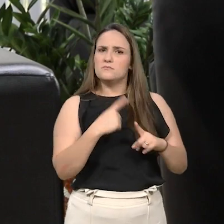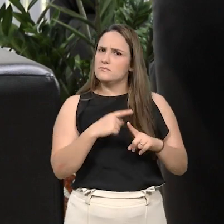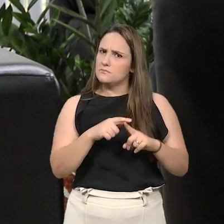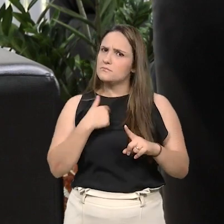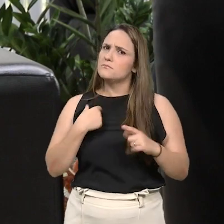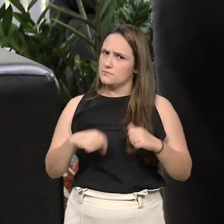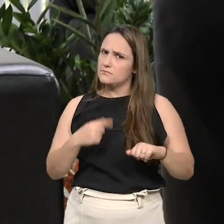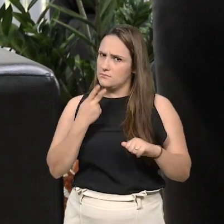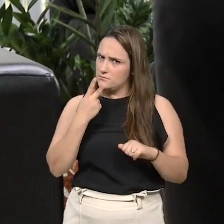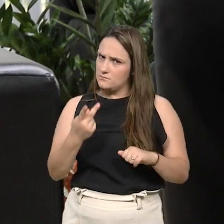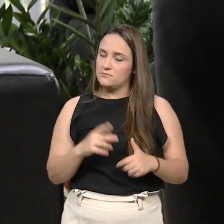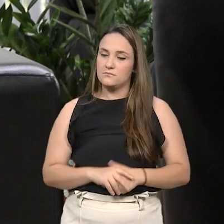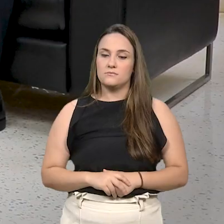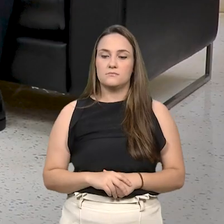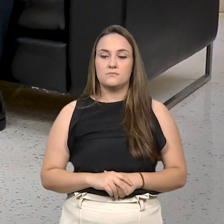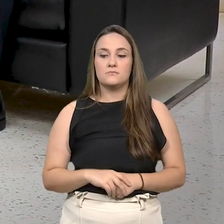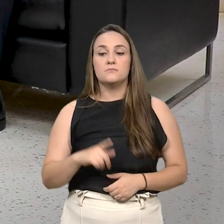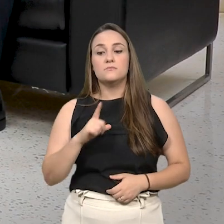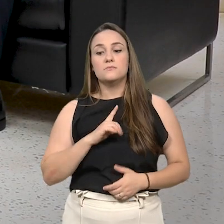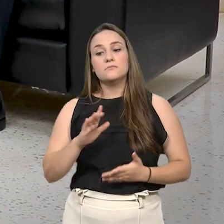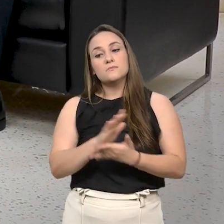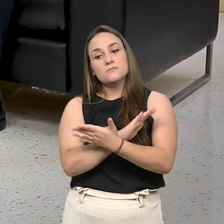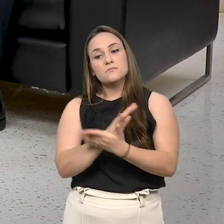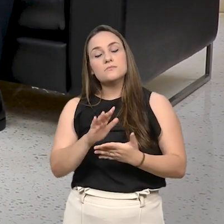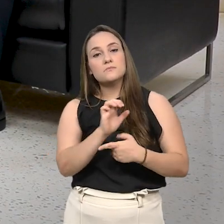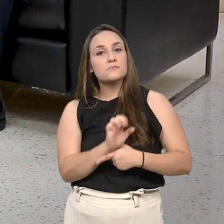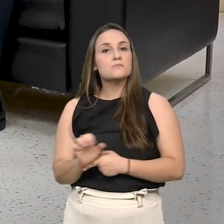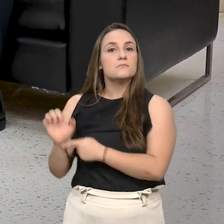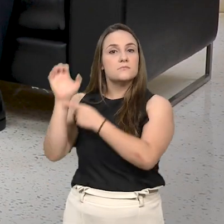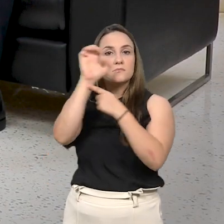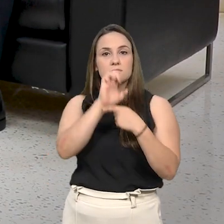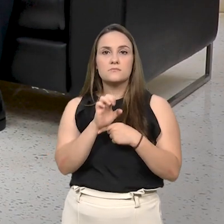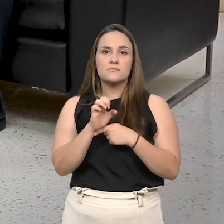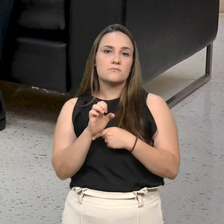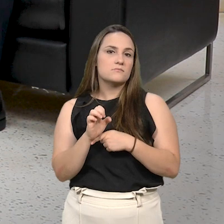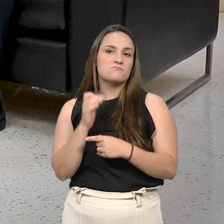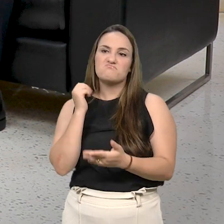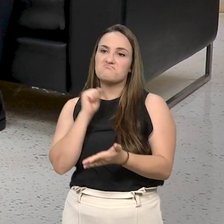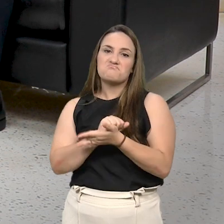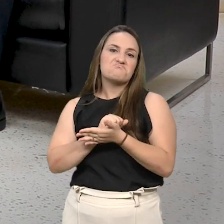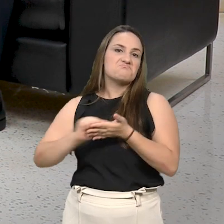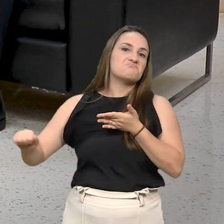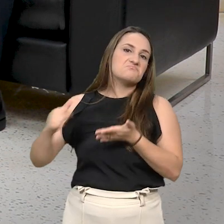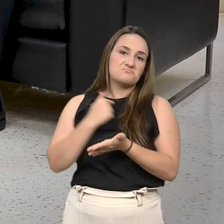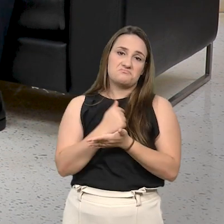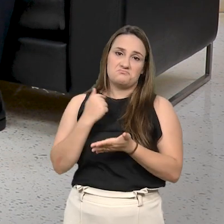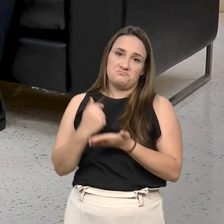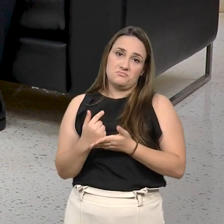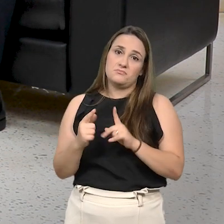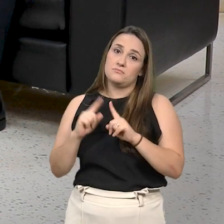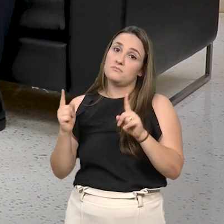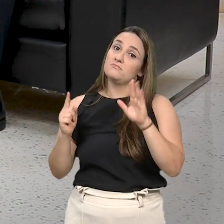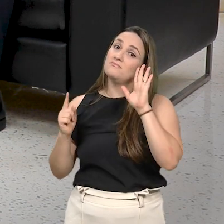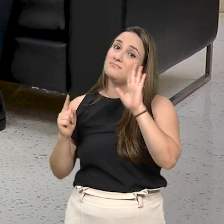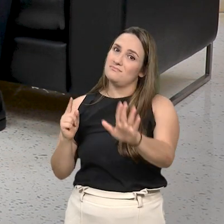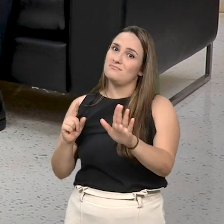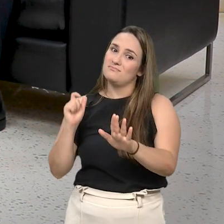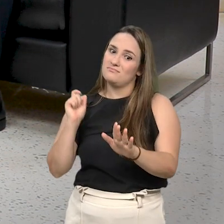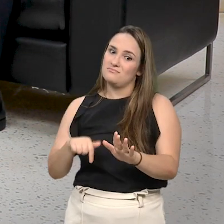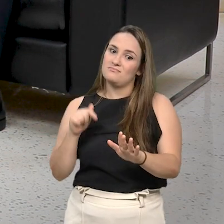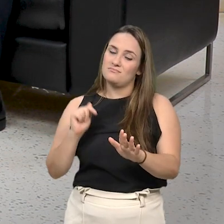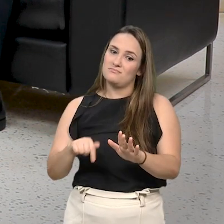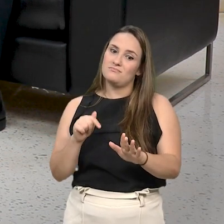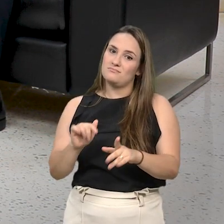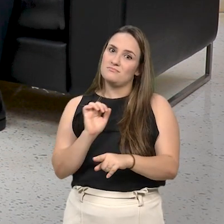gente tem que destacar isto? Porque em alguns estados da federação acabaram com os cartórios. Ocorre que pelas características do